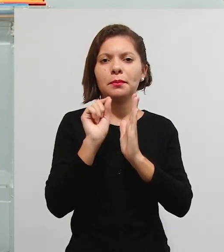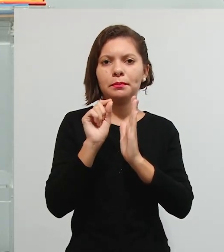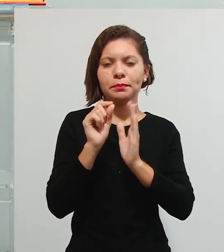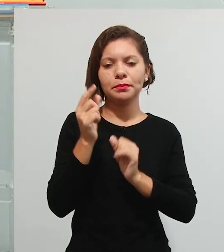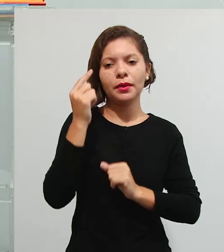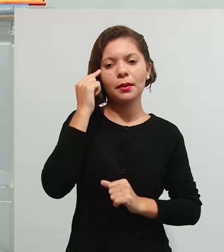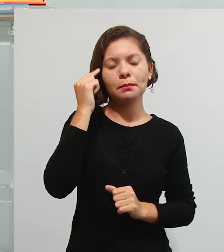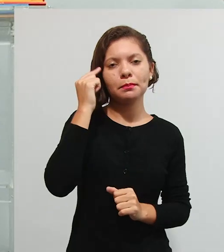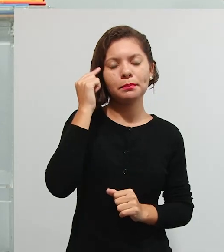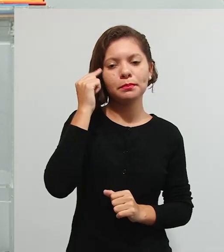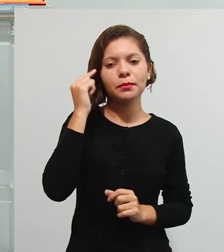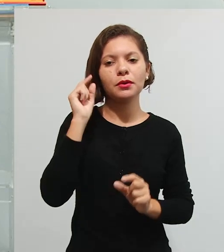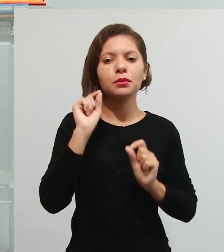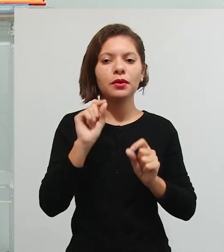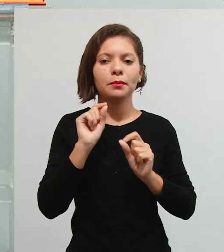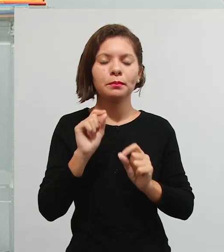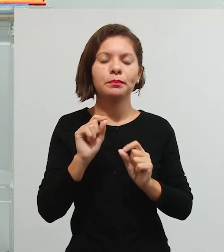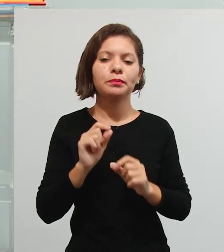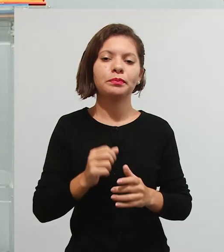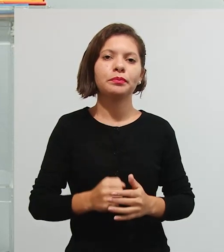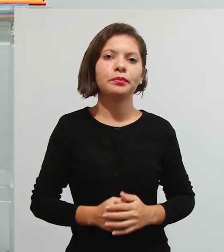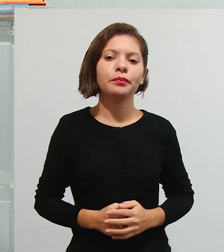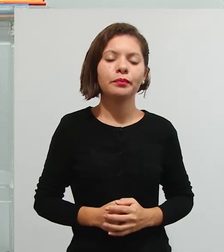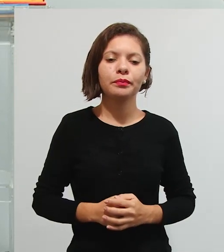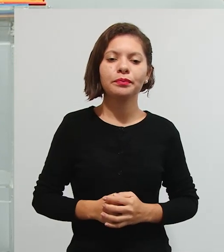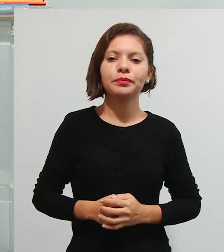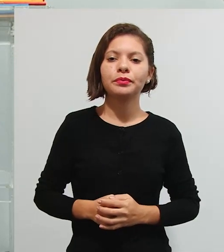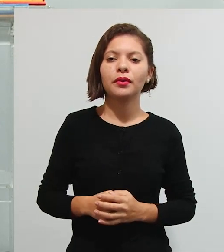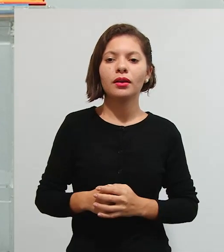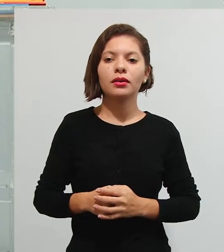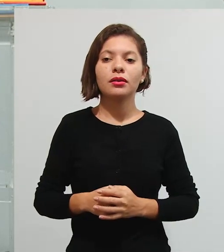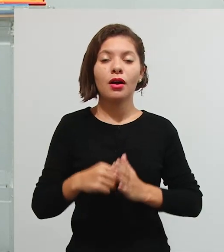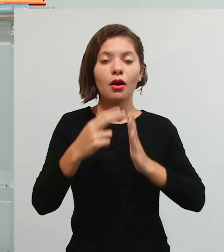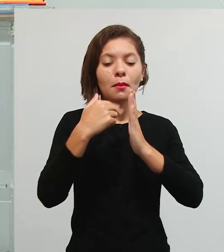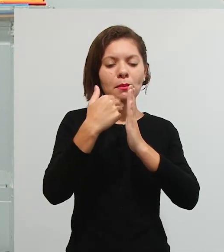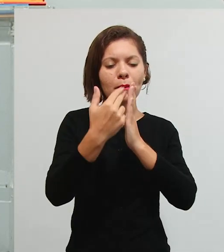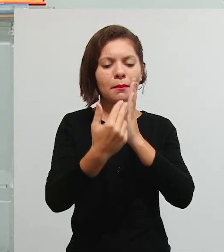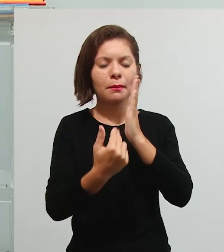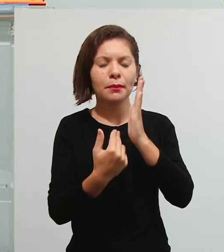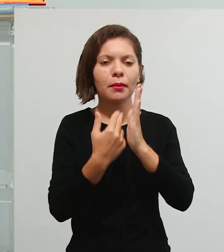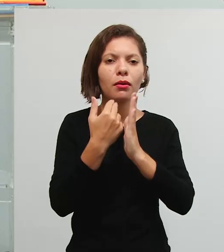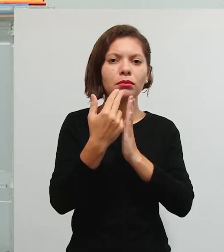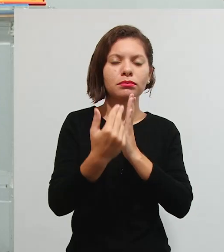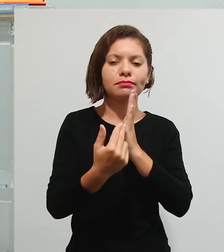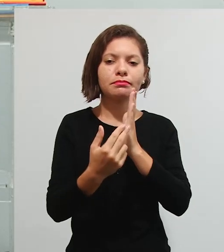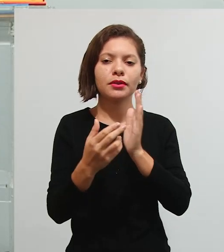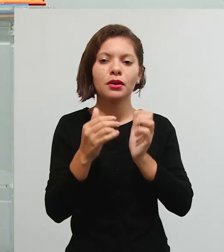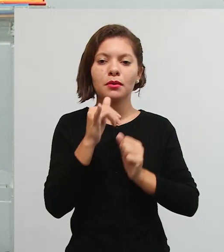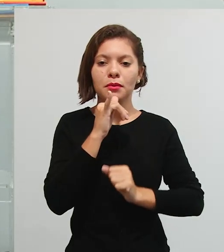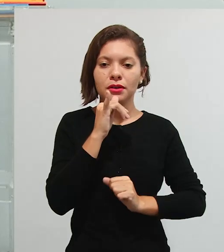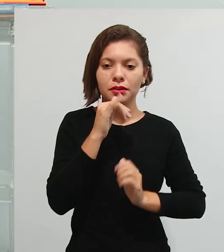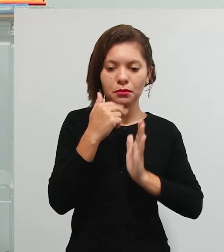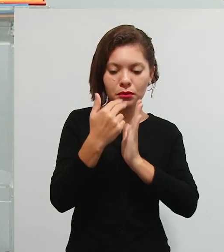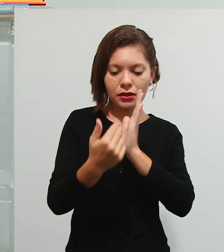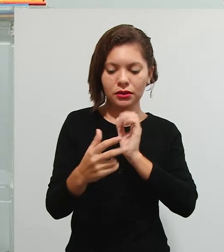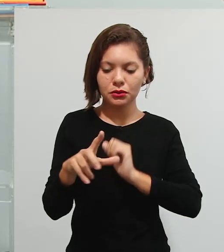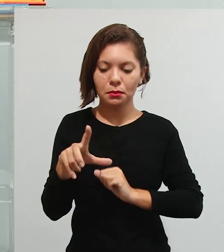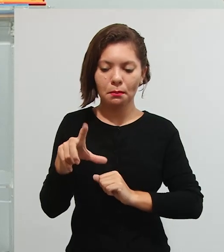turma, daquela realidade, conhece a prática, vivencia o contexto, está no cotidiano, sabe